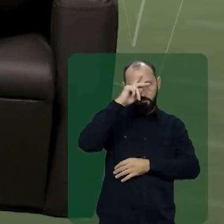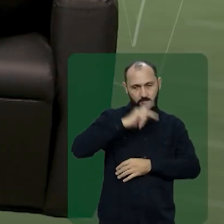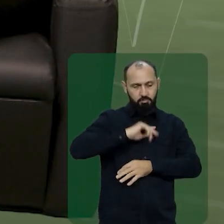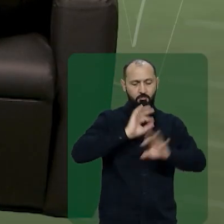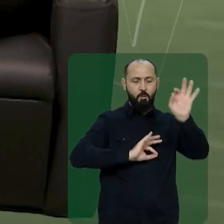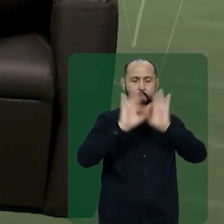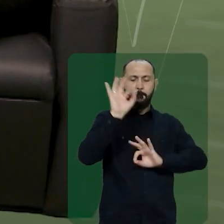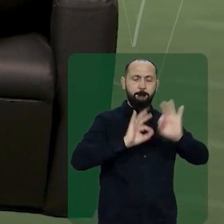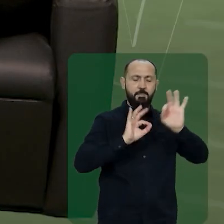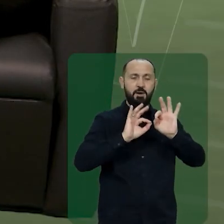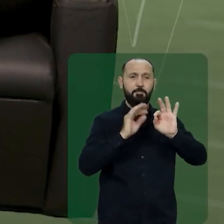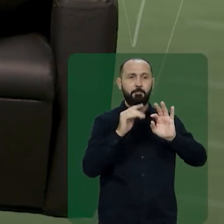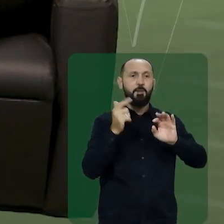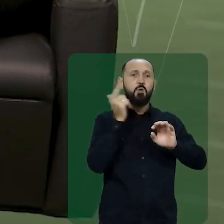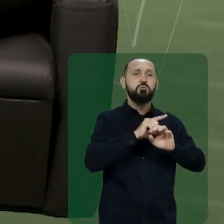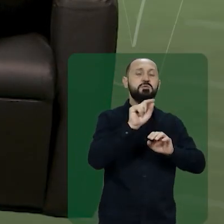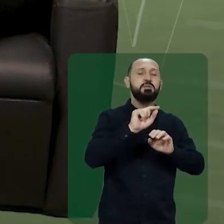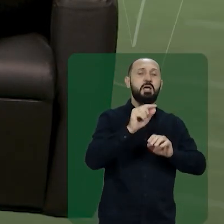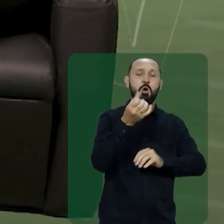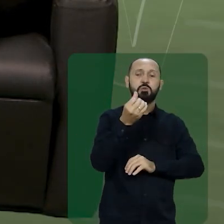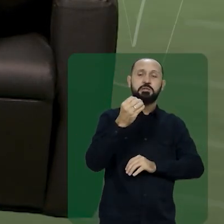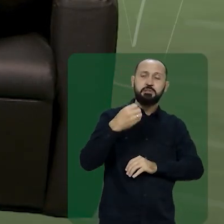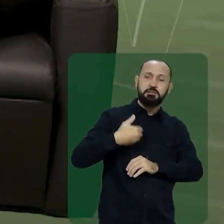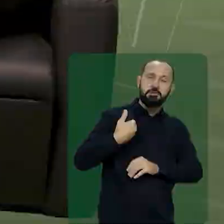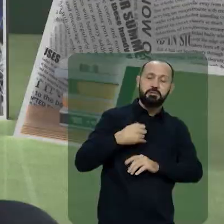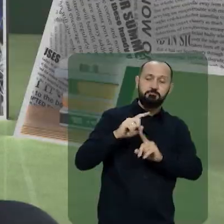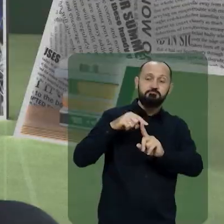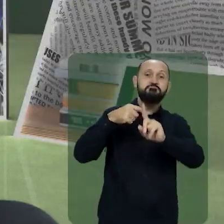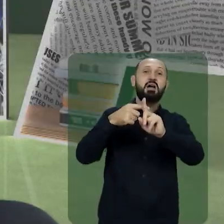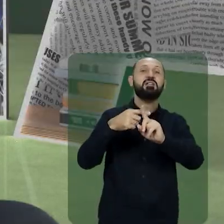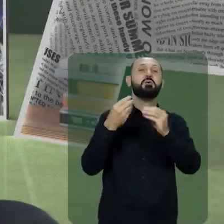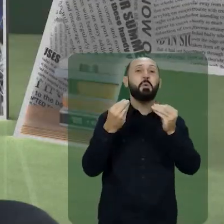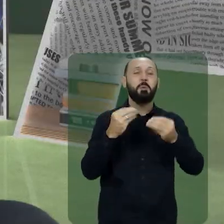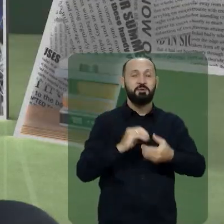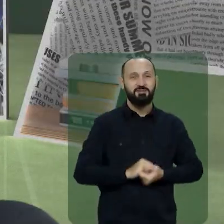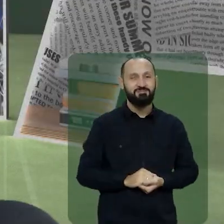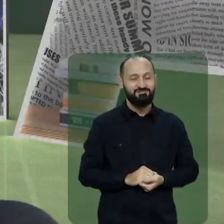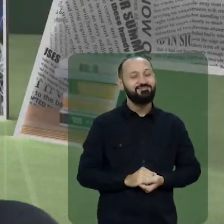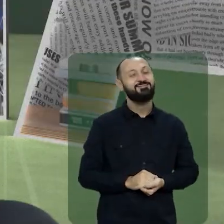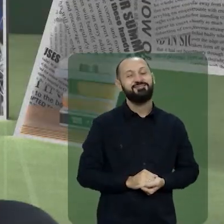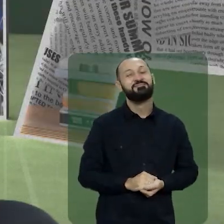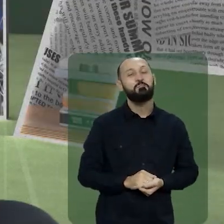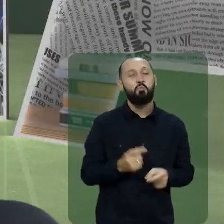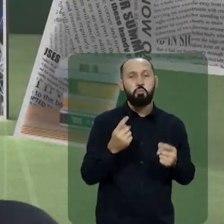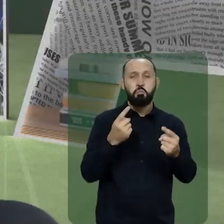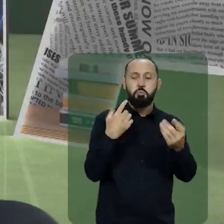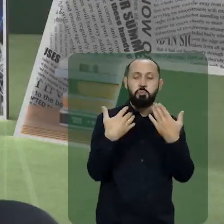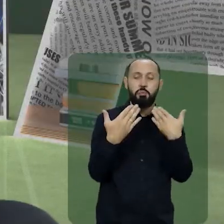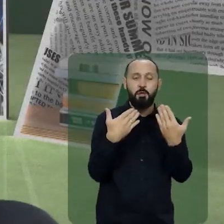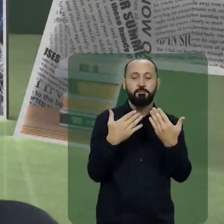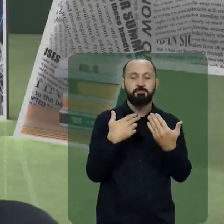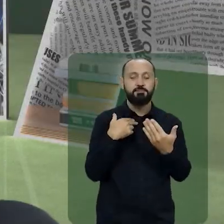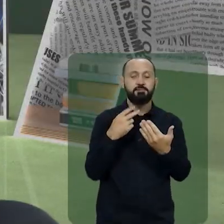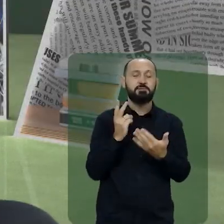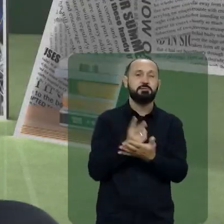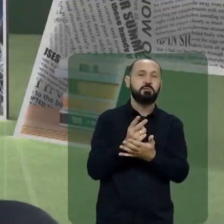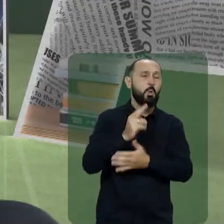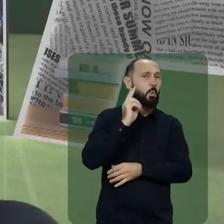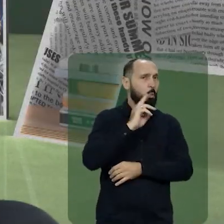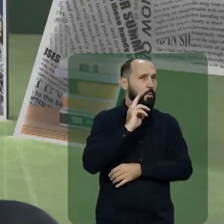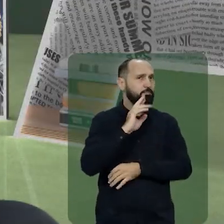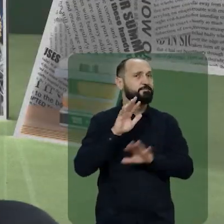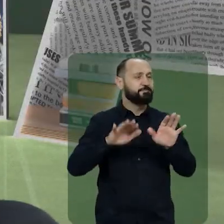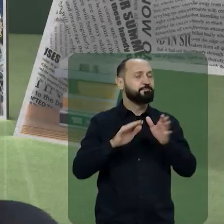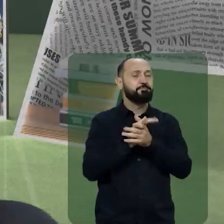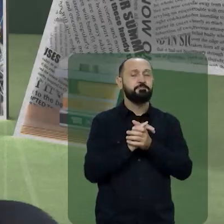gente chegar aos 60 mais? Bom, essa discussão ela já está recorrente, né?